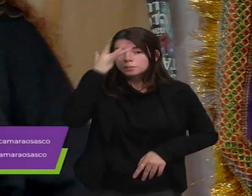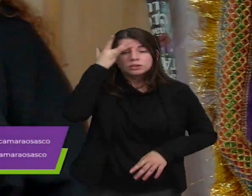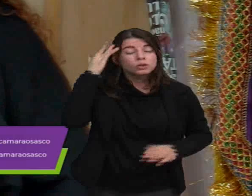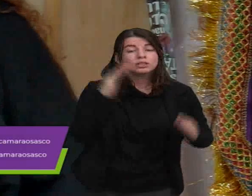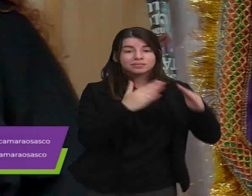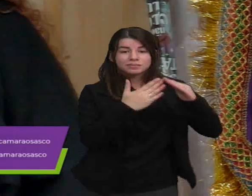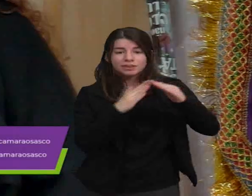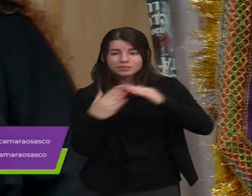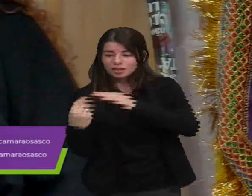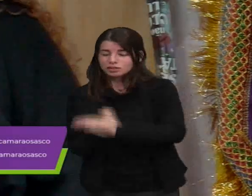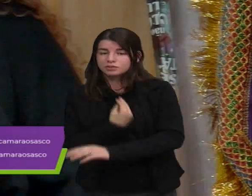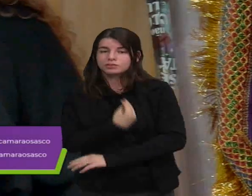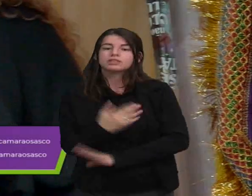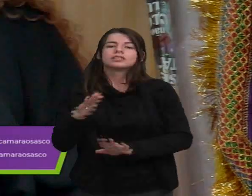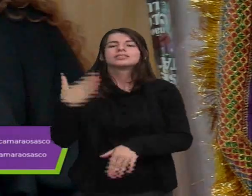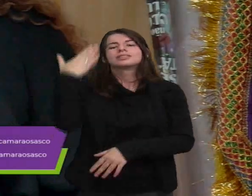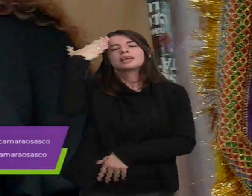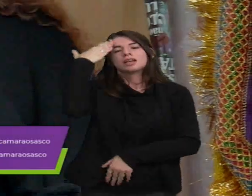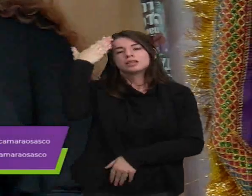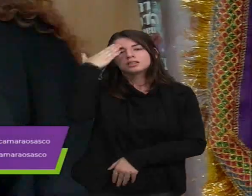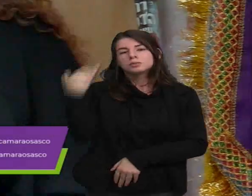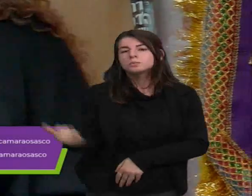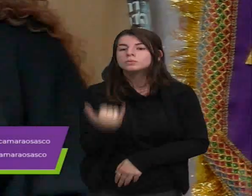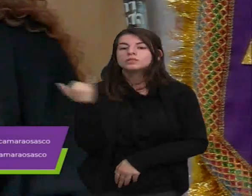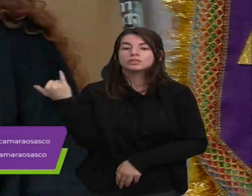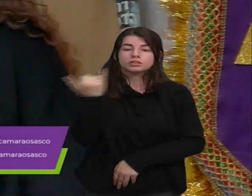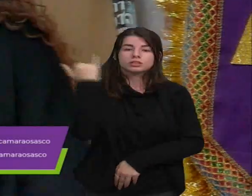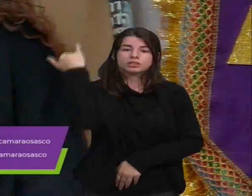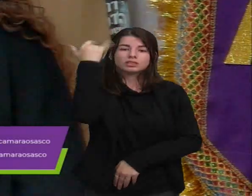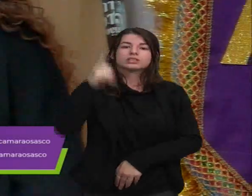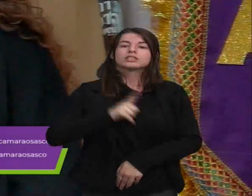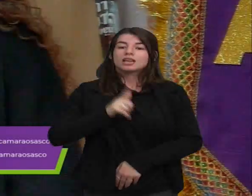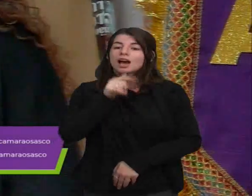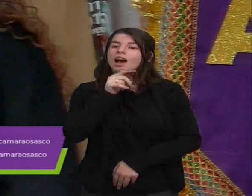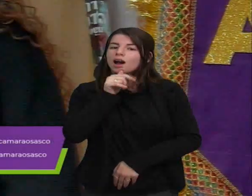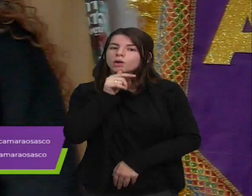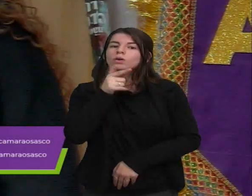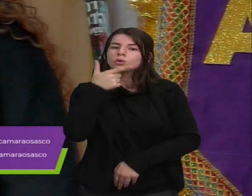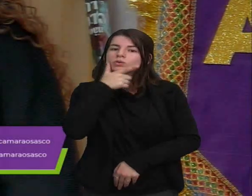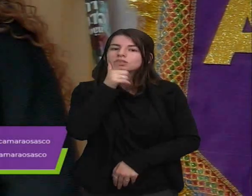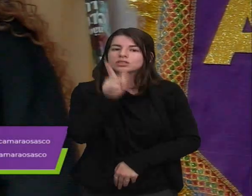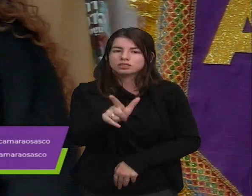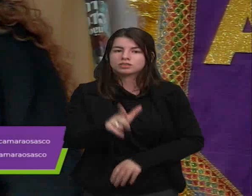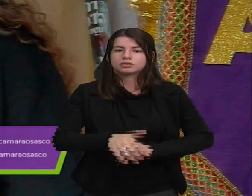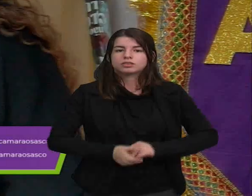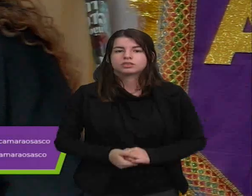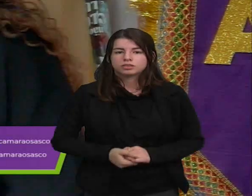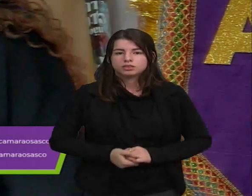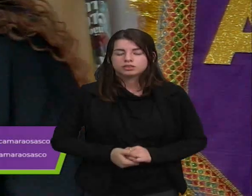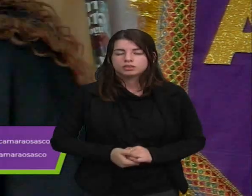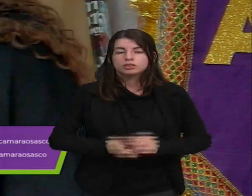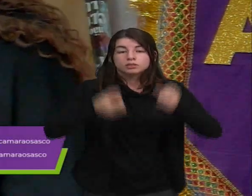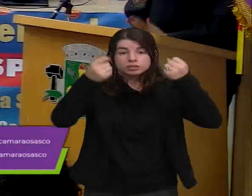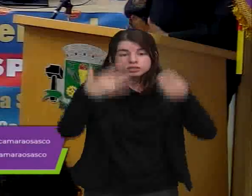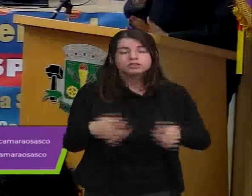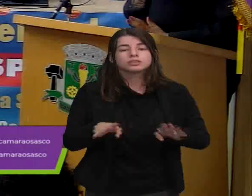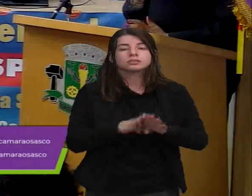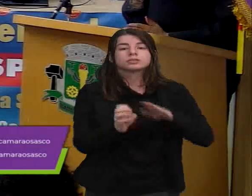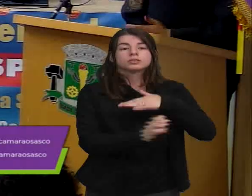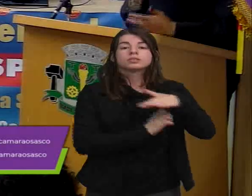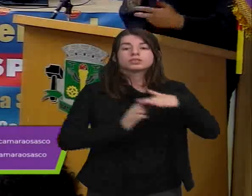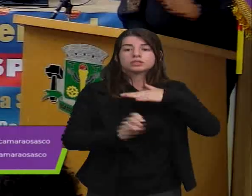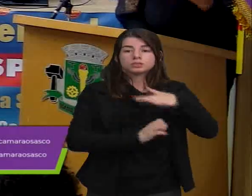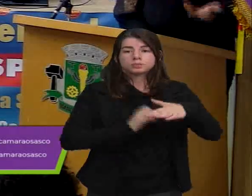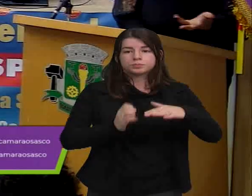mais pobre sabe da importância que é ter hoje água chegando nas suas torneiras a gente está falando também de uma empresa